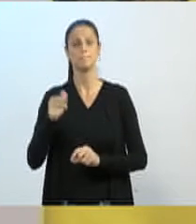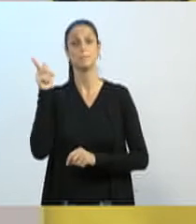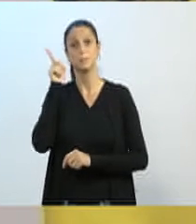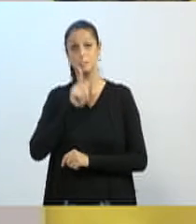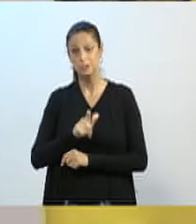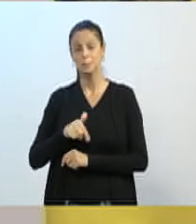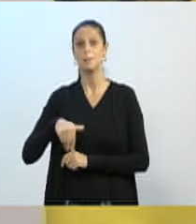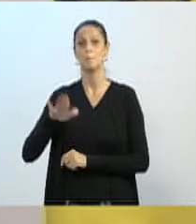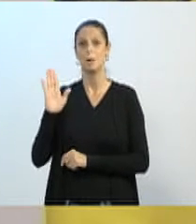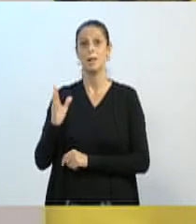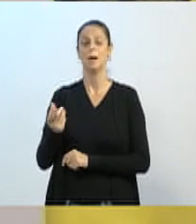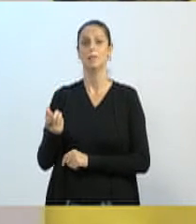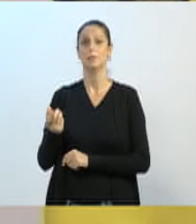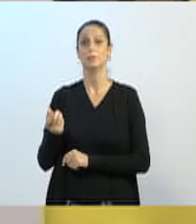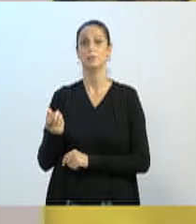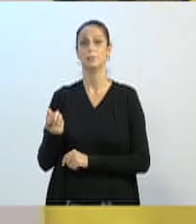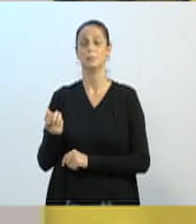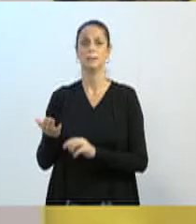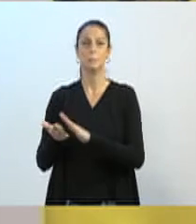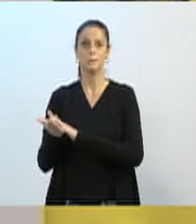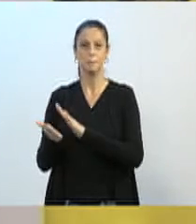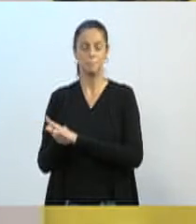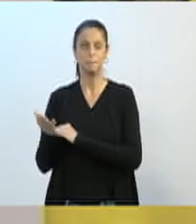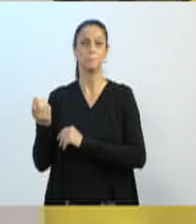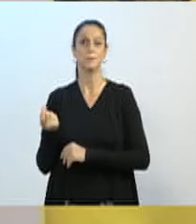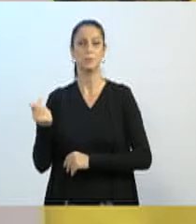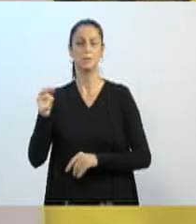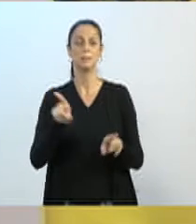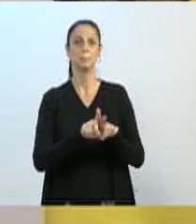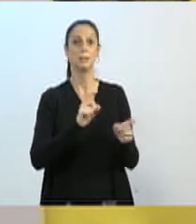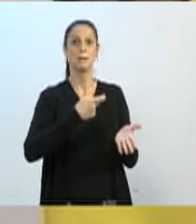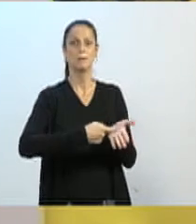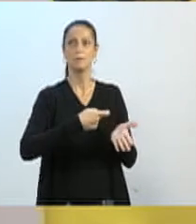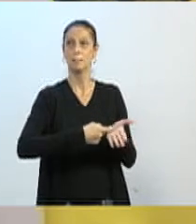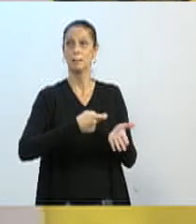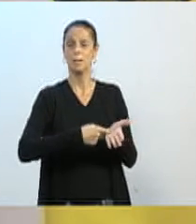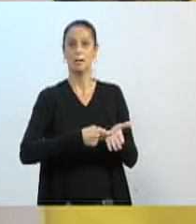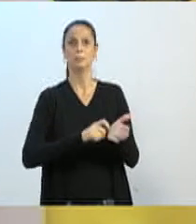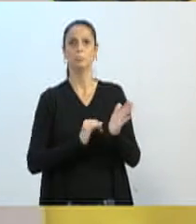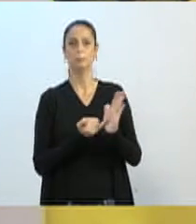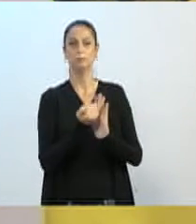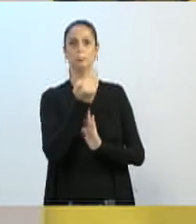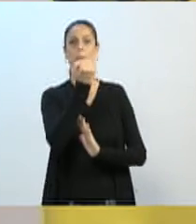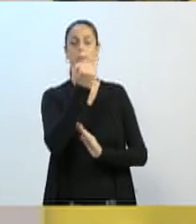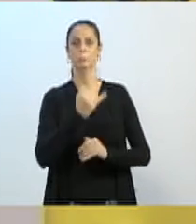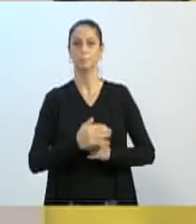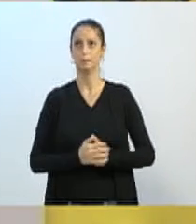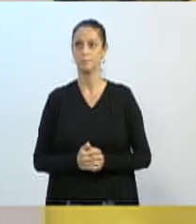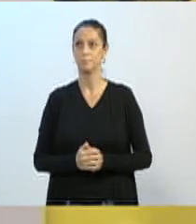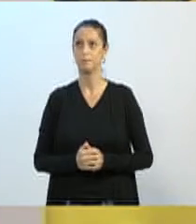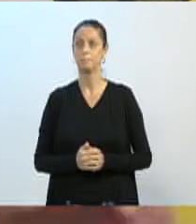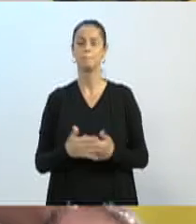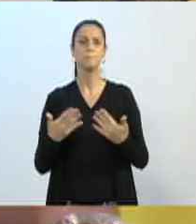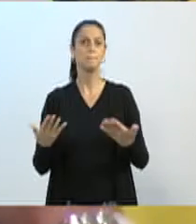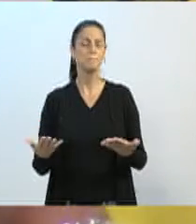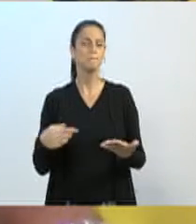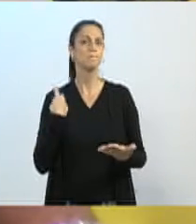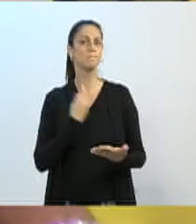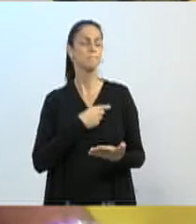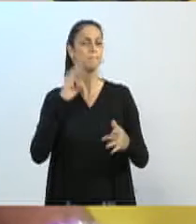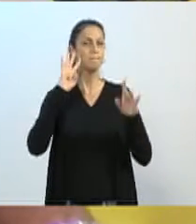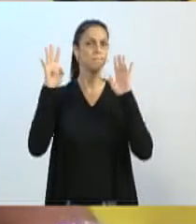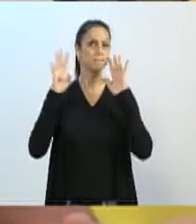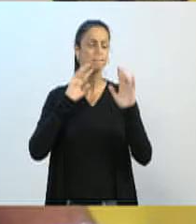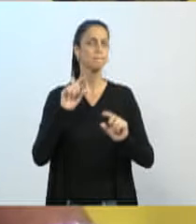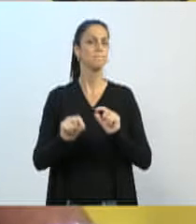causando a inflação e fazendo com que a taxa de juros básica passe de 2 dígitos. A pergunta que fica é: